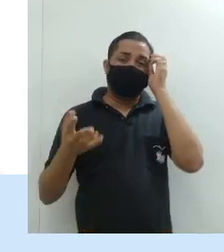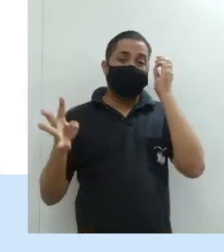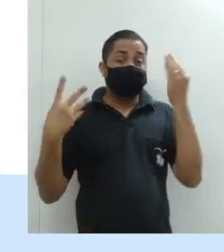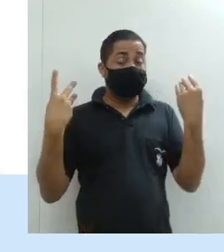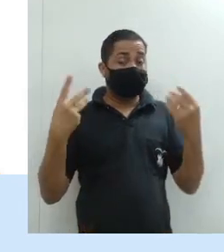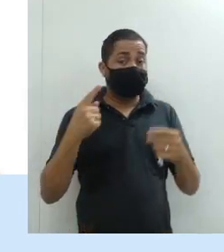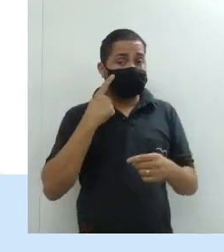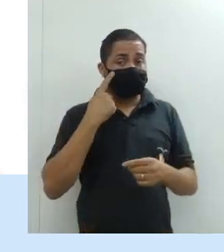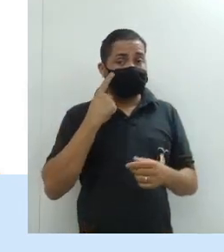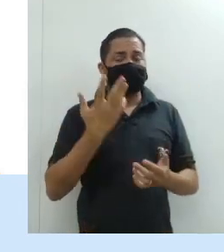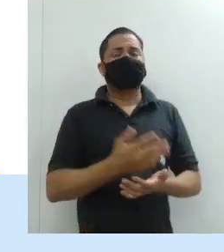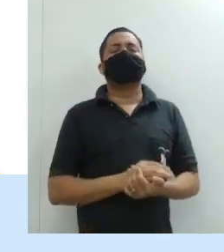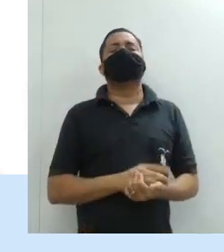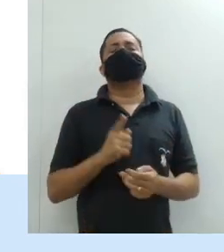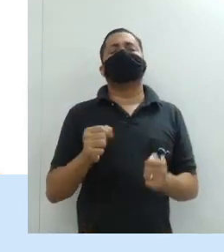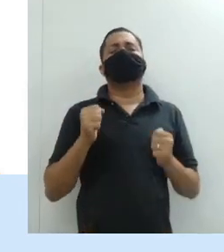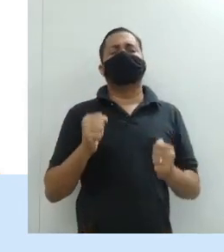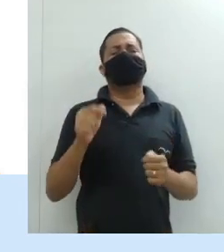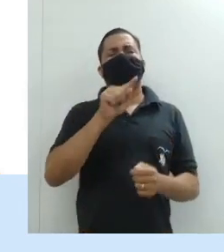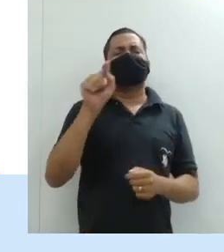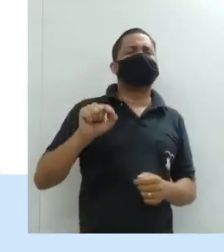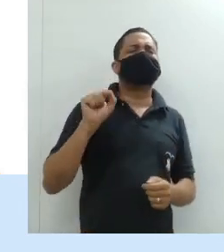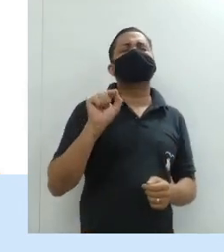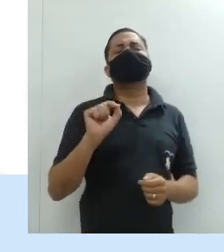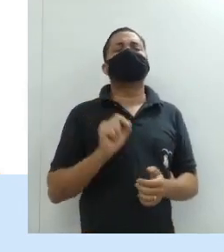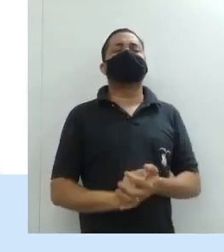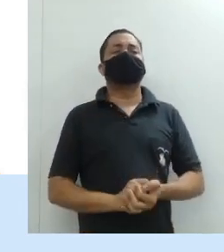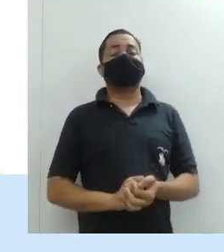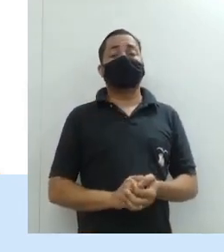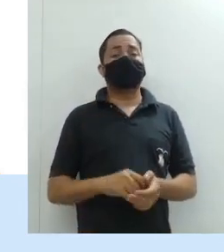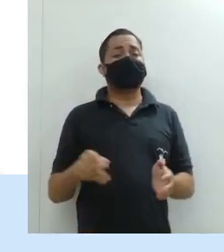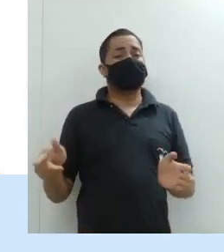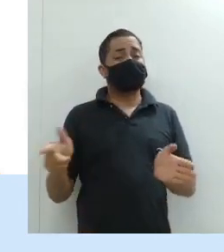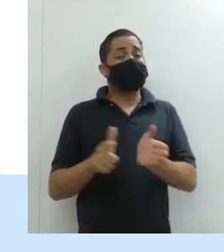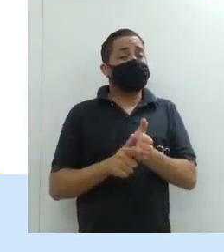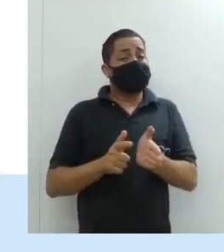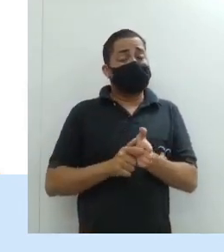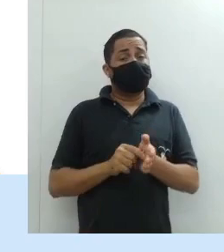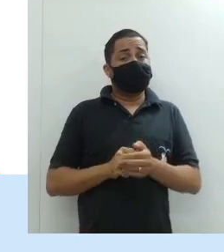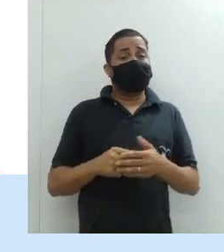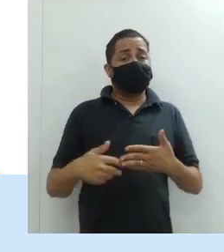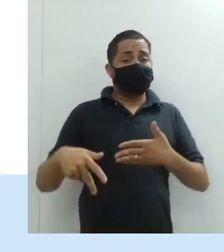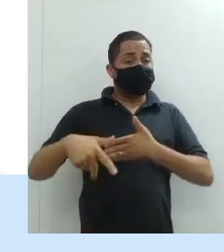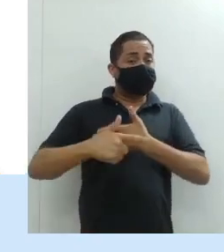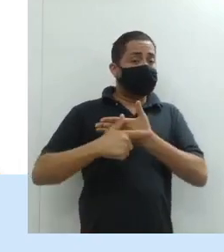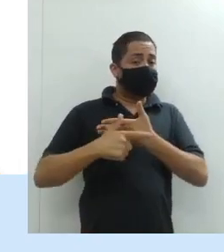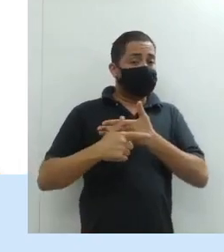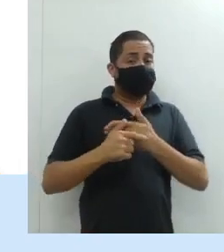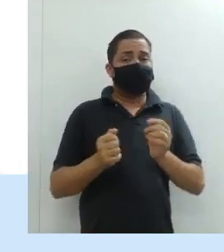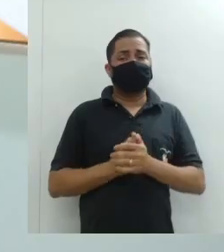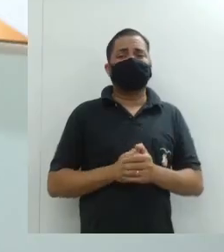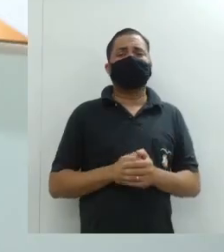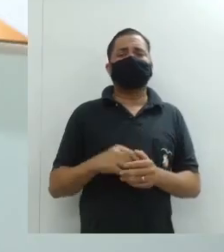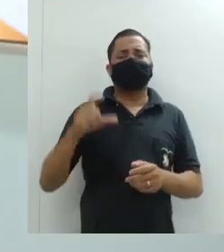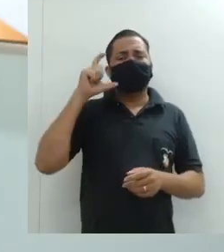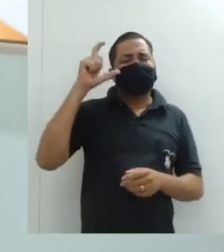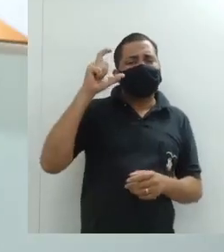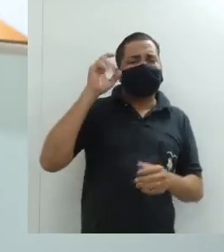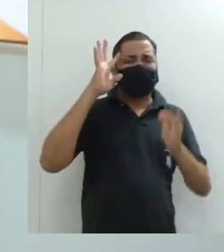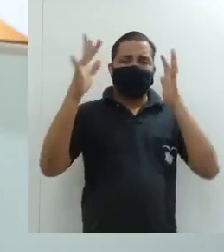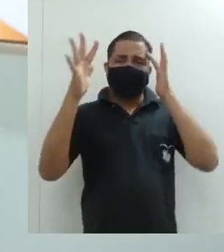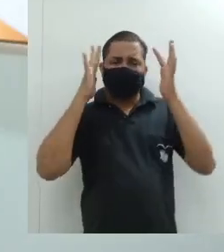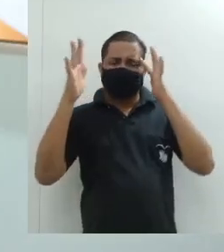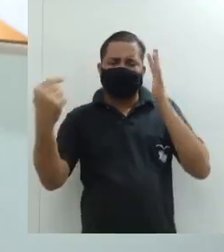para mim agora, vocês podem interrogar-se a seguinte questão: o papel, o interesse da filosofia, esse